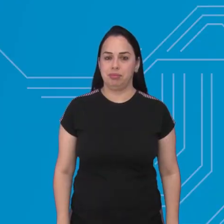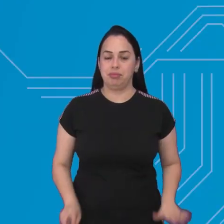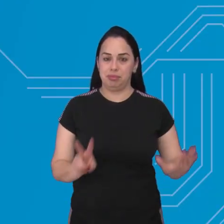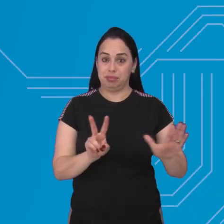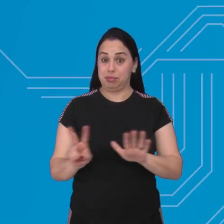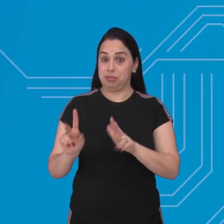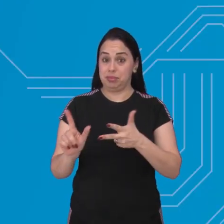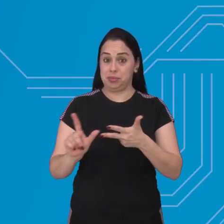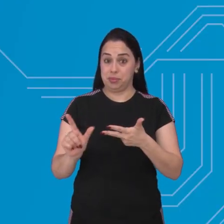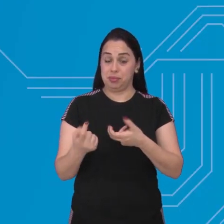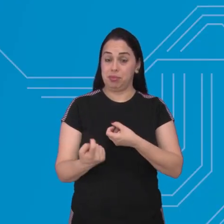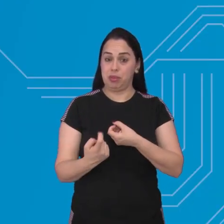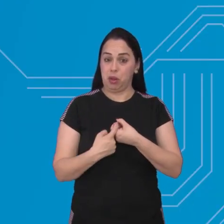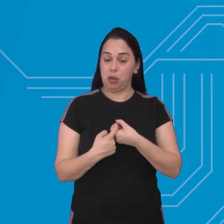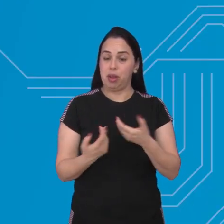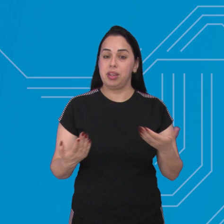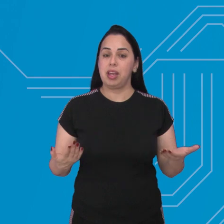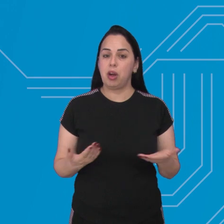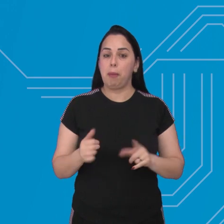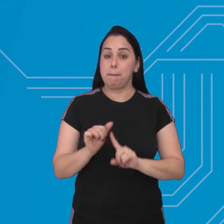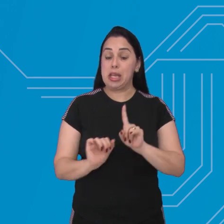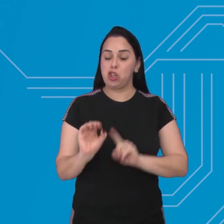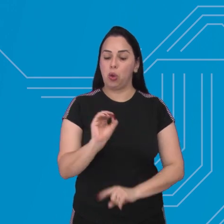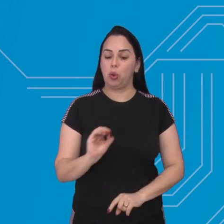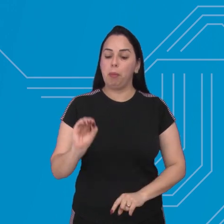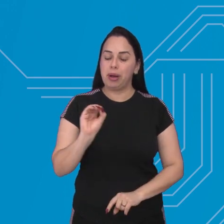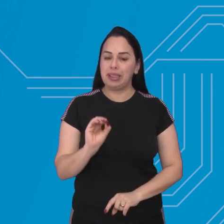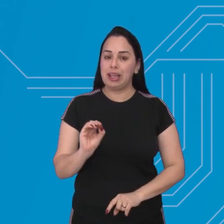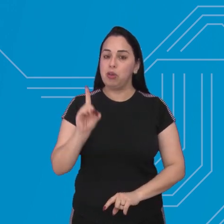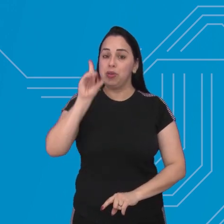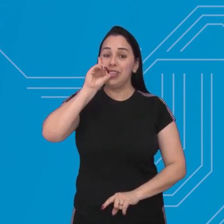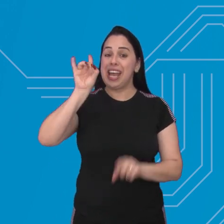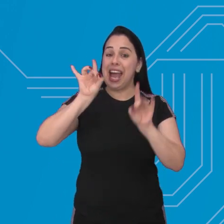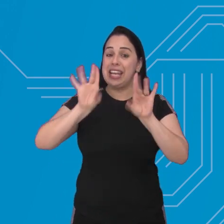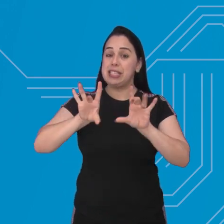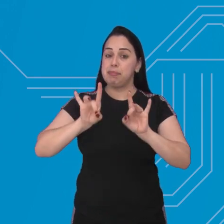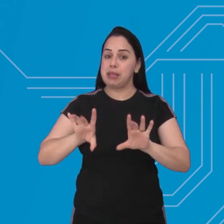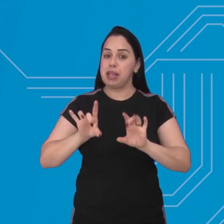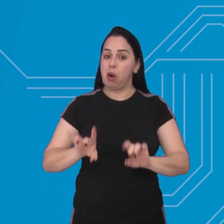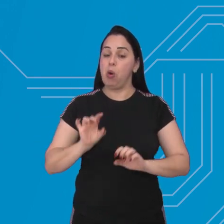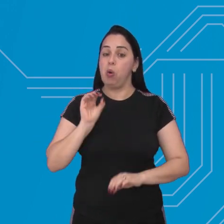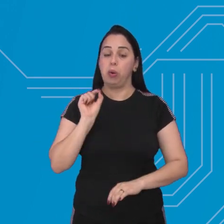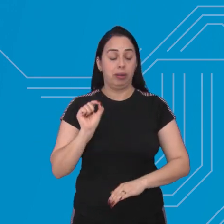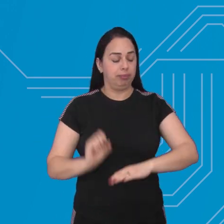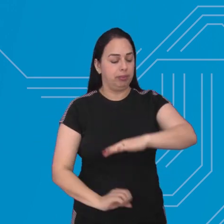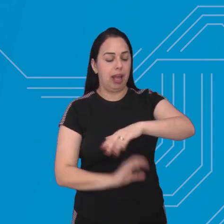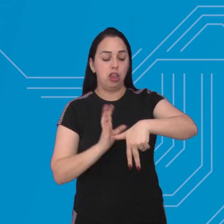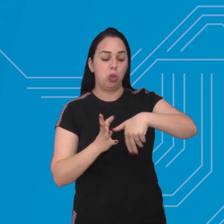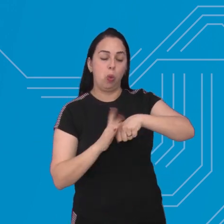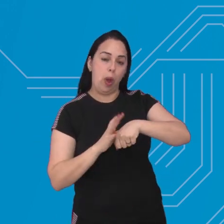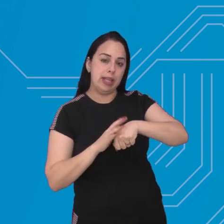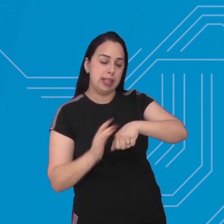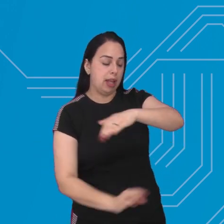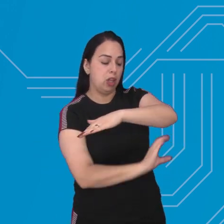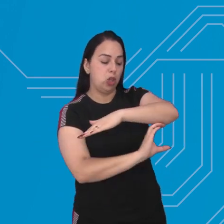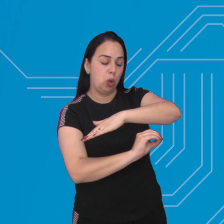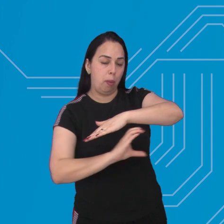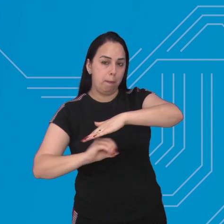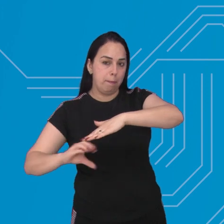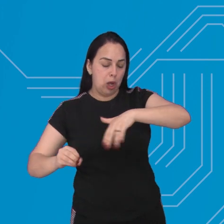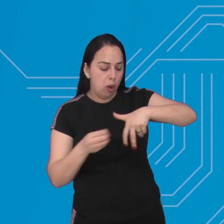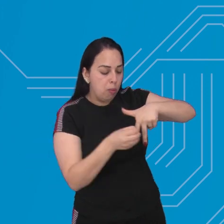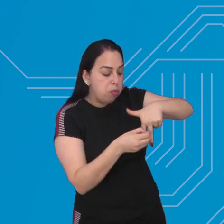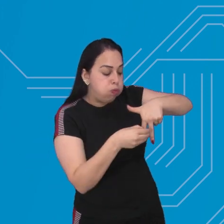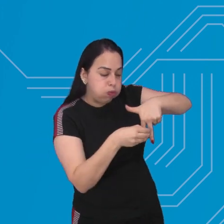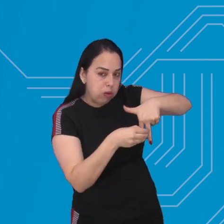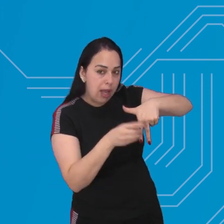E o Semana Legislativa está de volta. E olha só, em outubro, uma data chama atenção sobre os riscos da trombose, que é o Dia Mundial